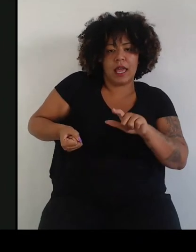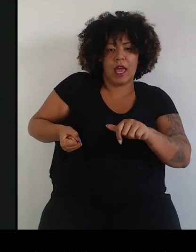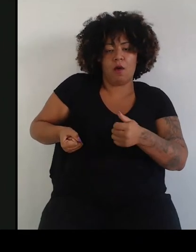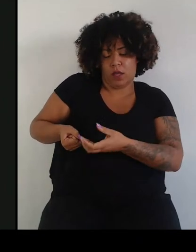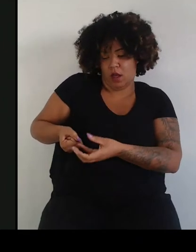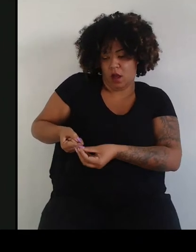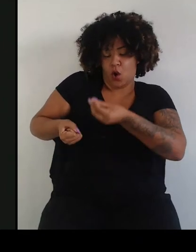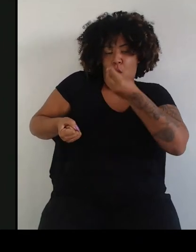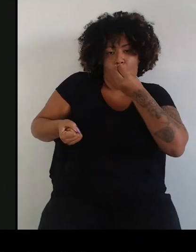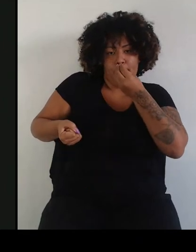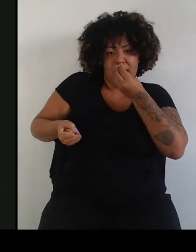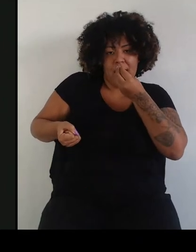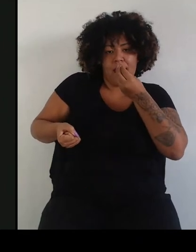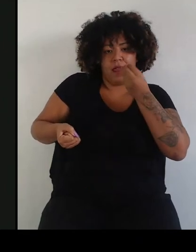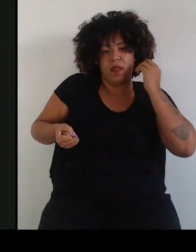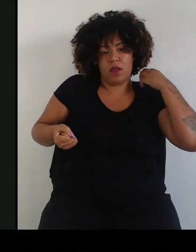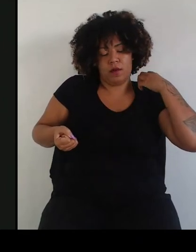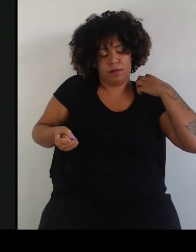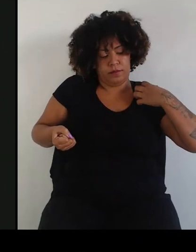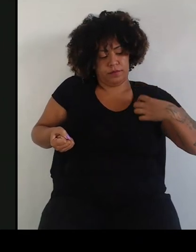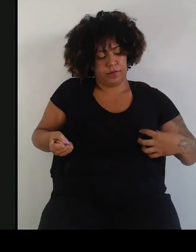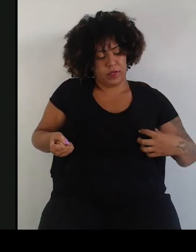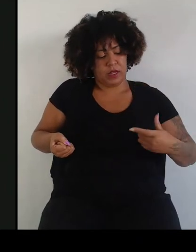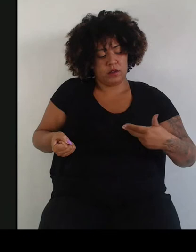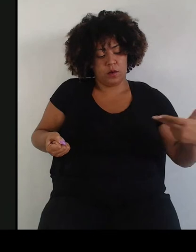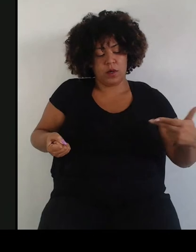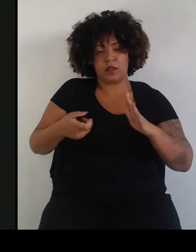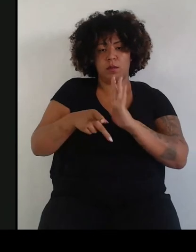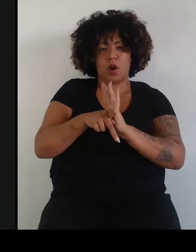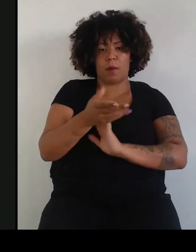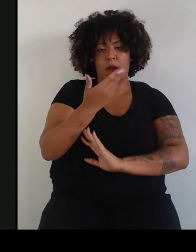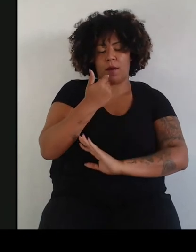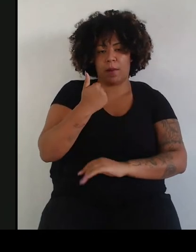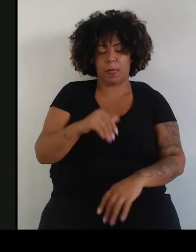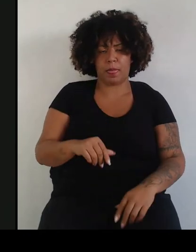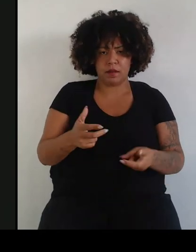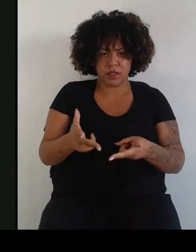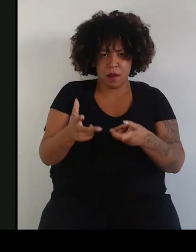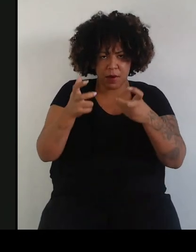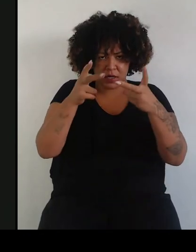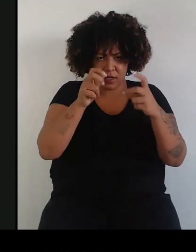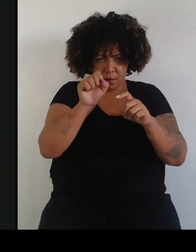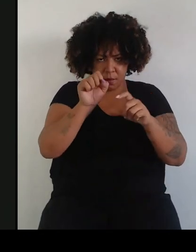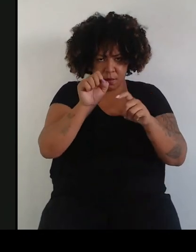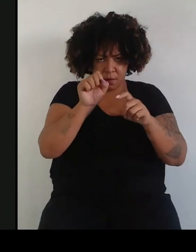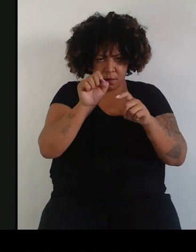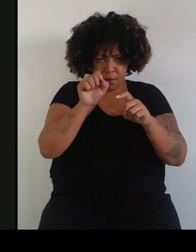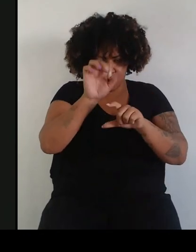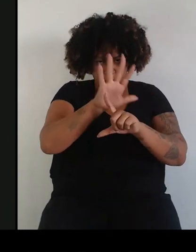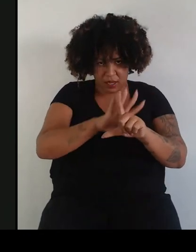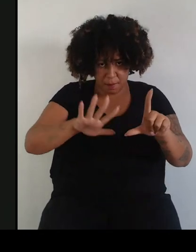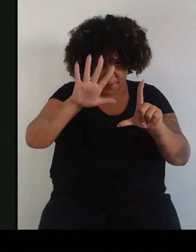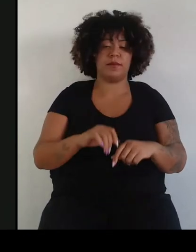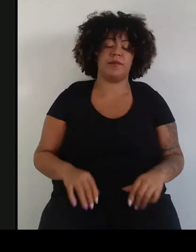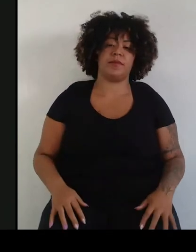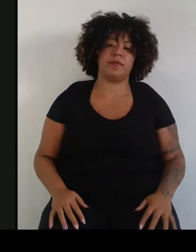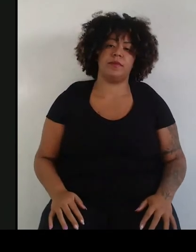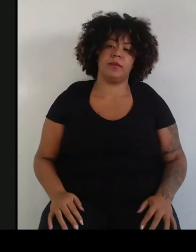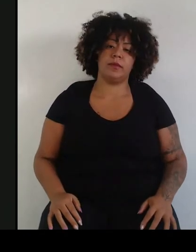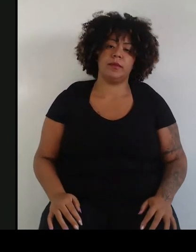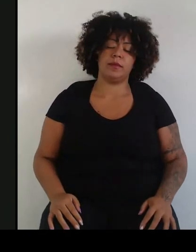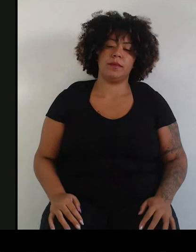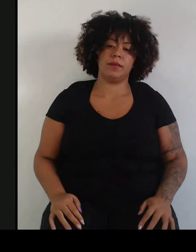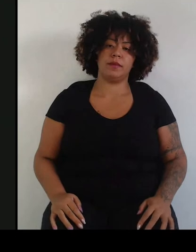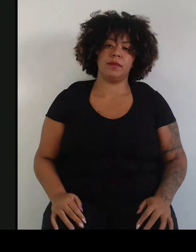dos seus mantimentos para alimentação observem também que ela é